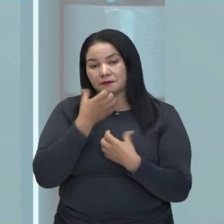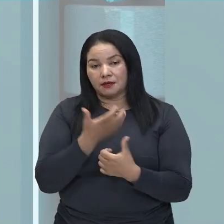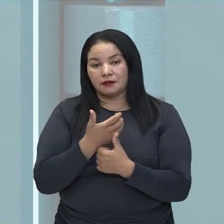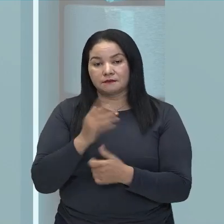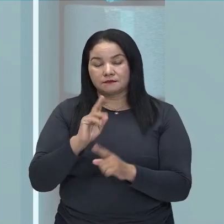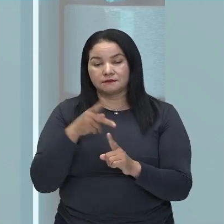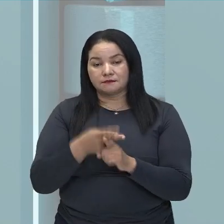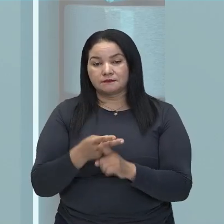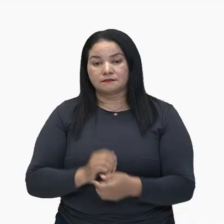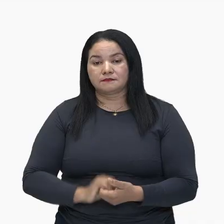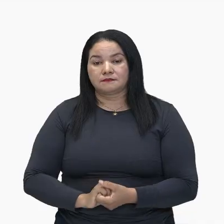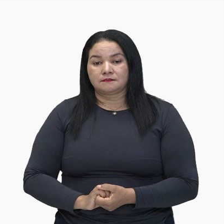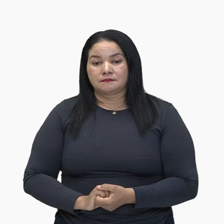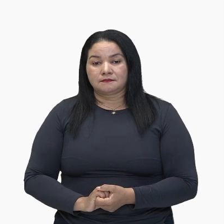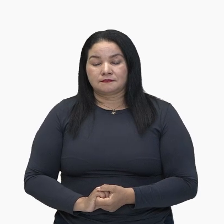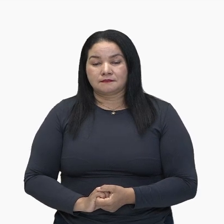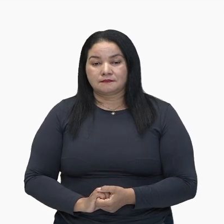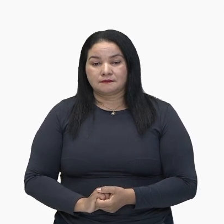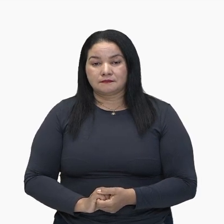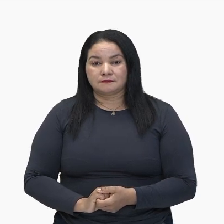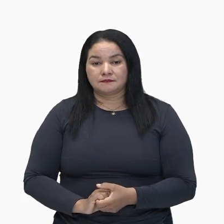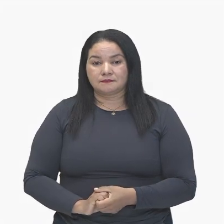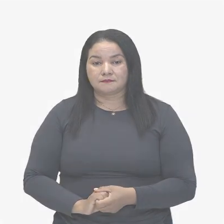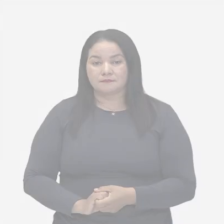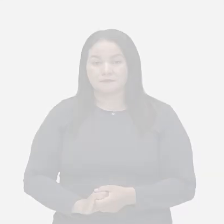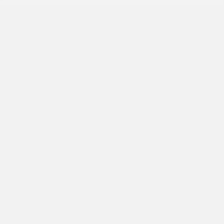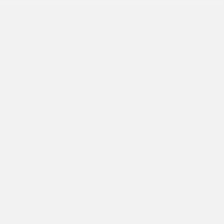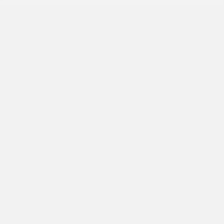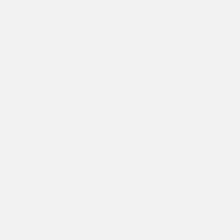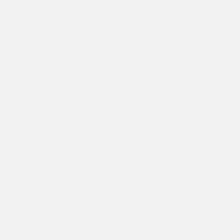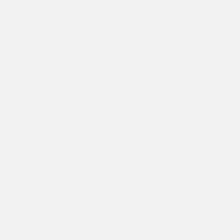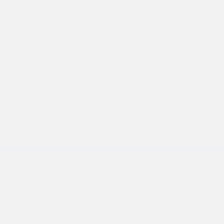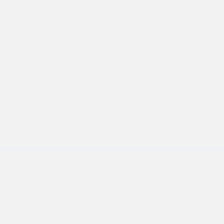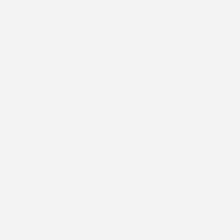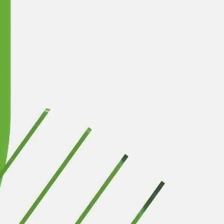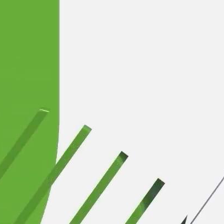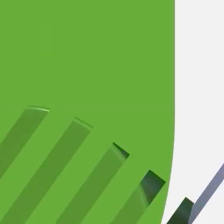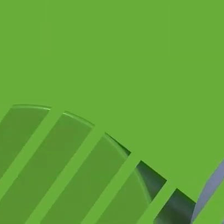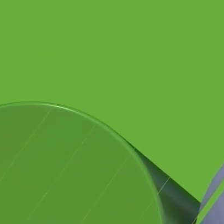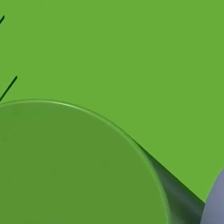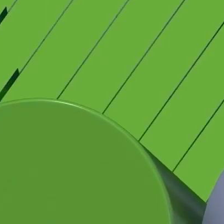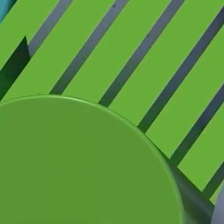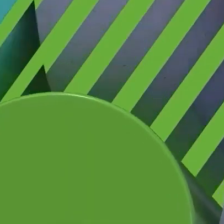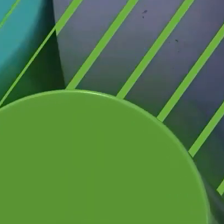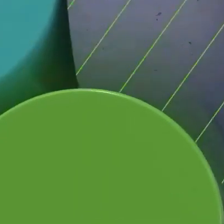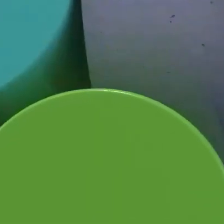e até a próxima.